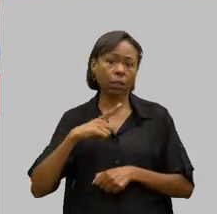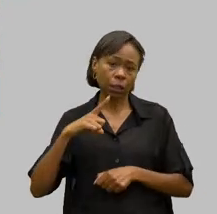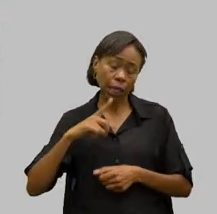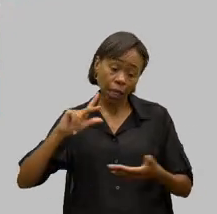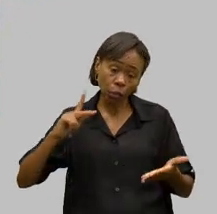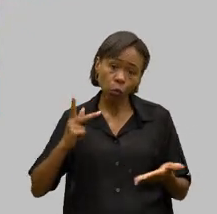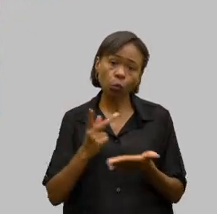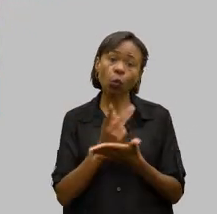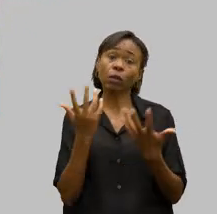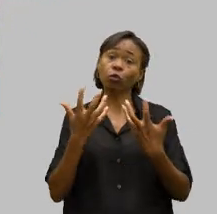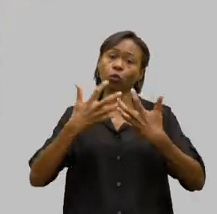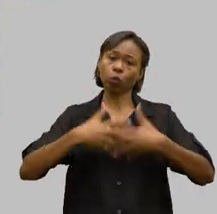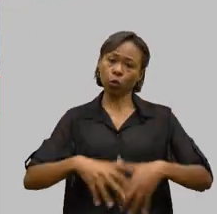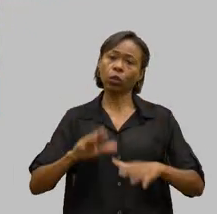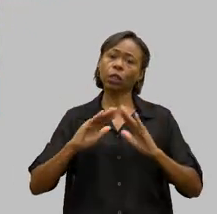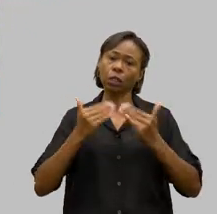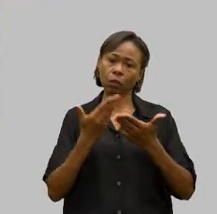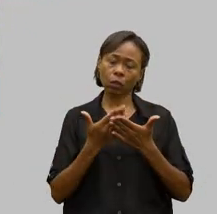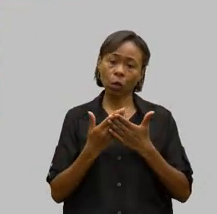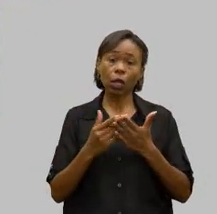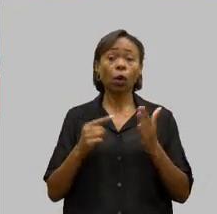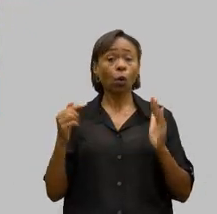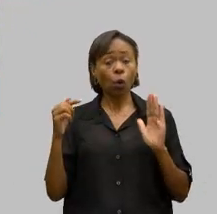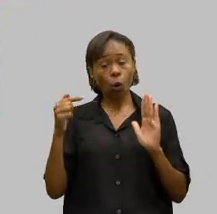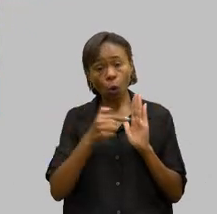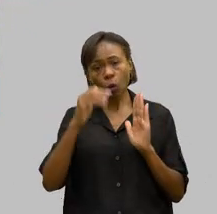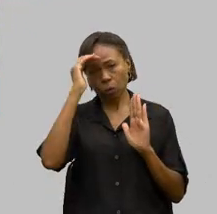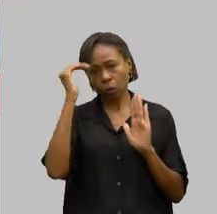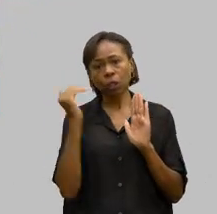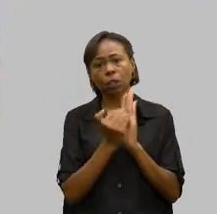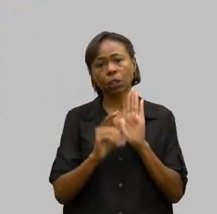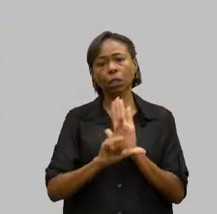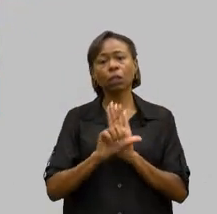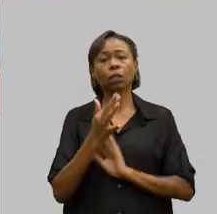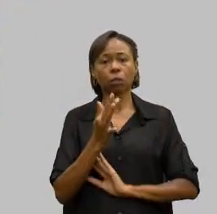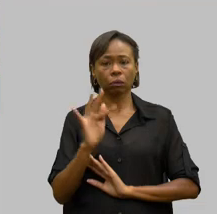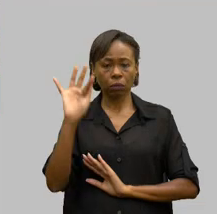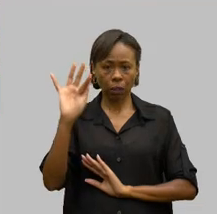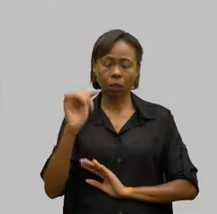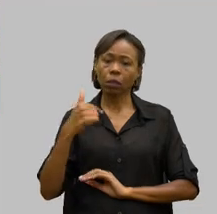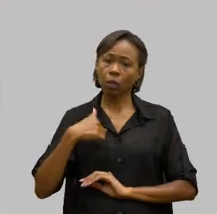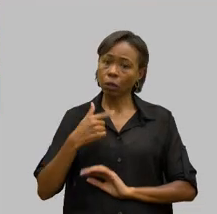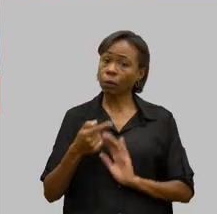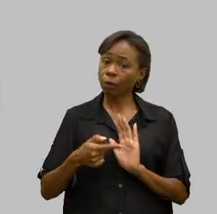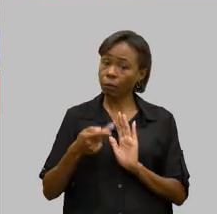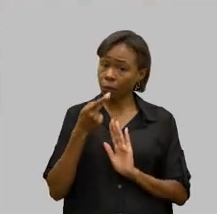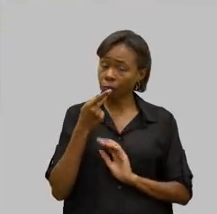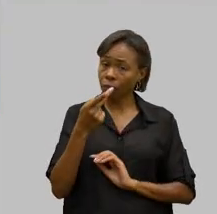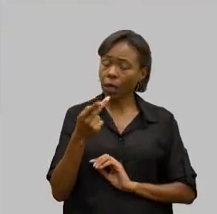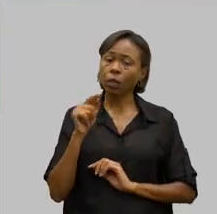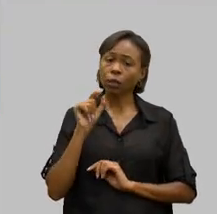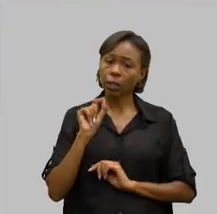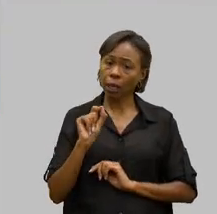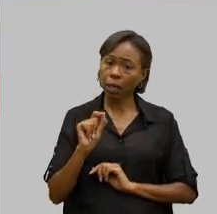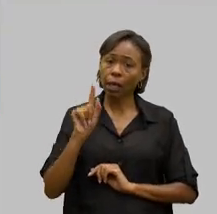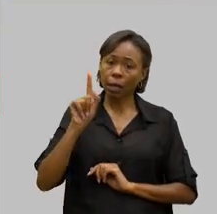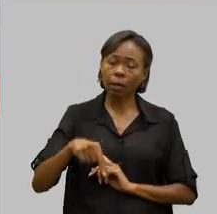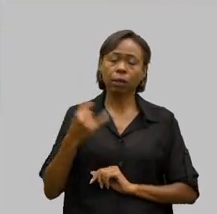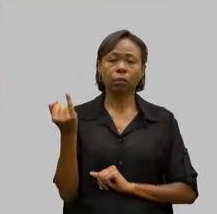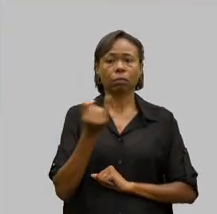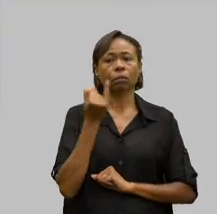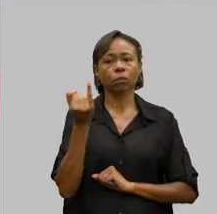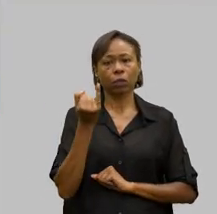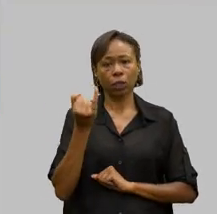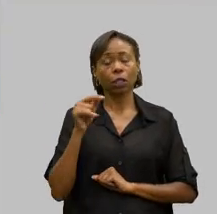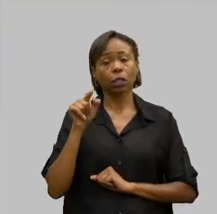aconteça nas escolas conforme a lei federal está preconizando. Então, eu faço esse registro sobre a importância e, secretário, o